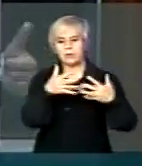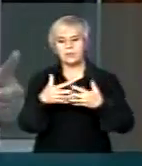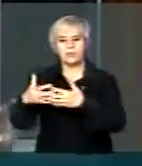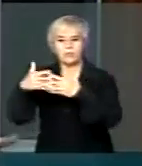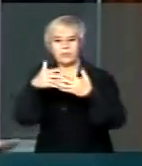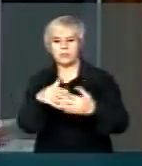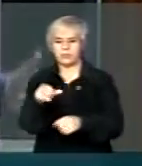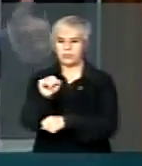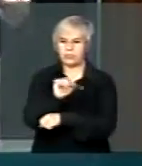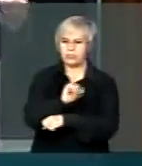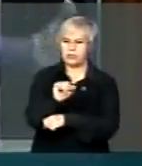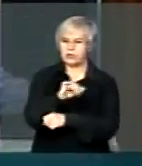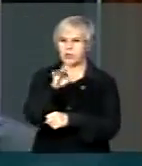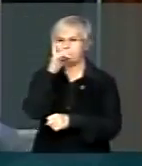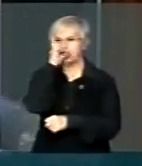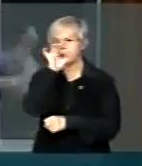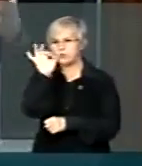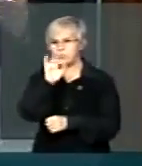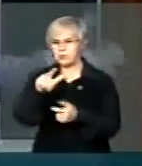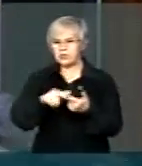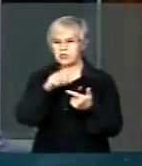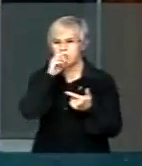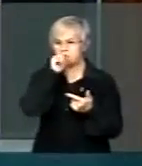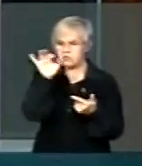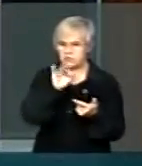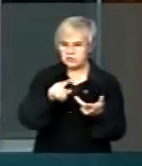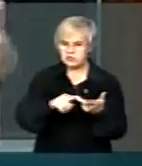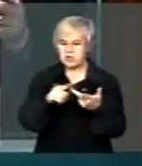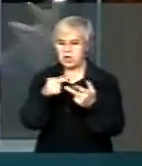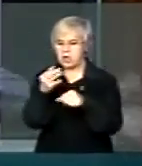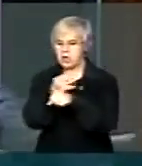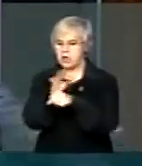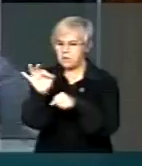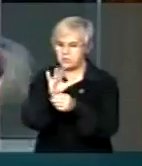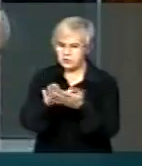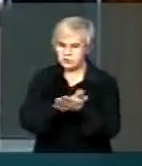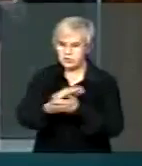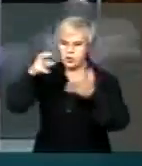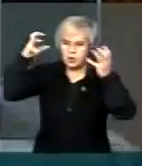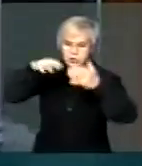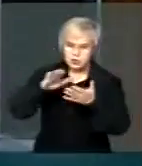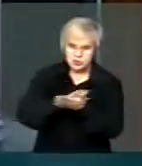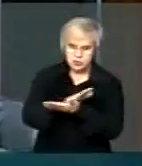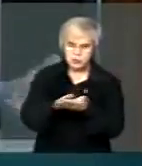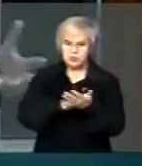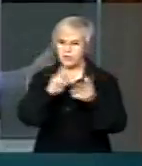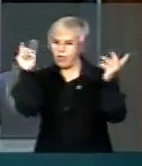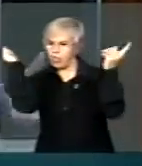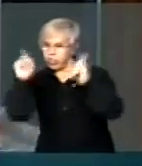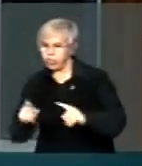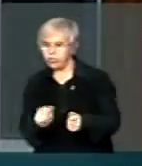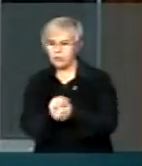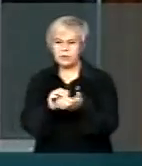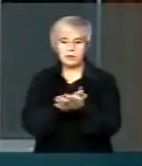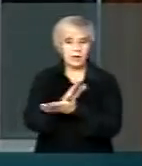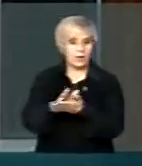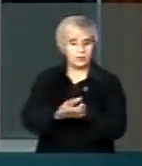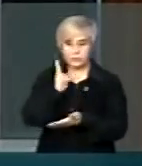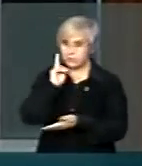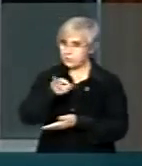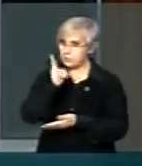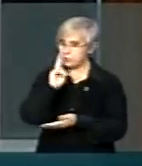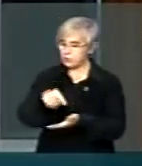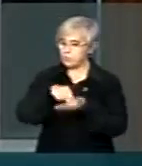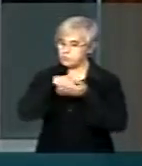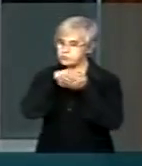tem domingo, não tem sábado, não tem feriado, não tem chuva, não tem tempestade, não tem nada. E